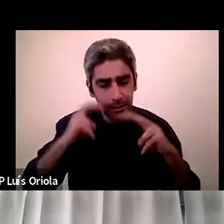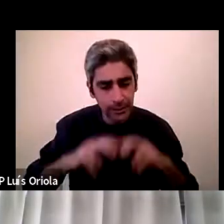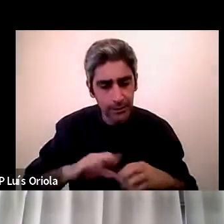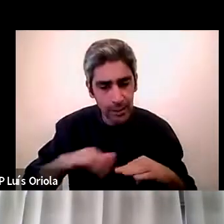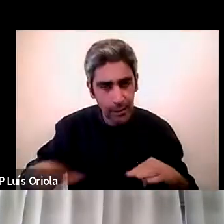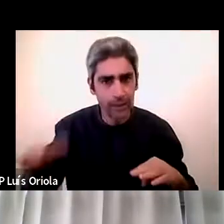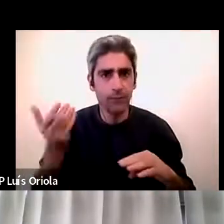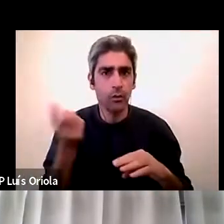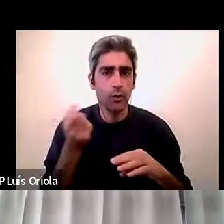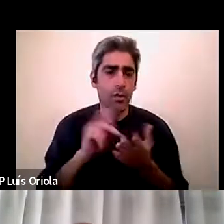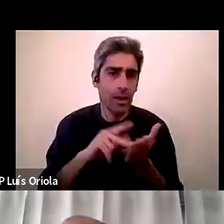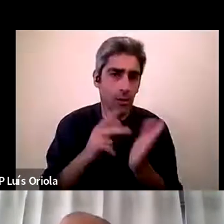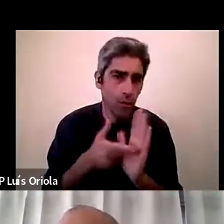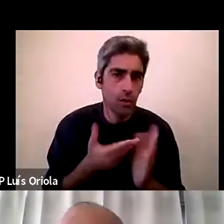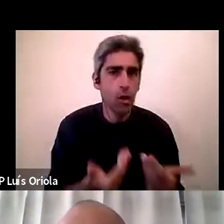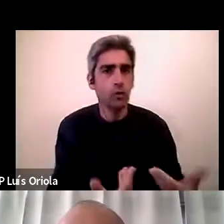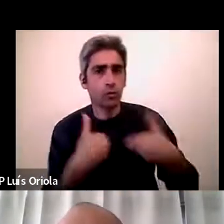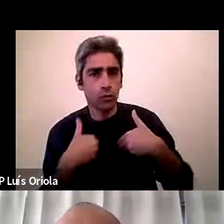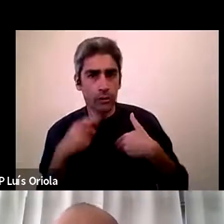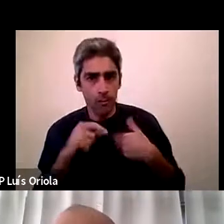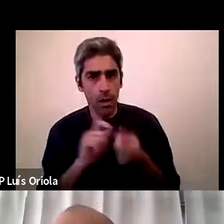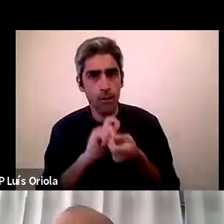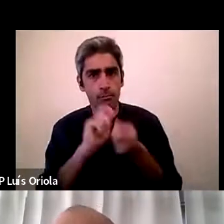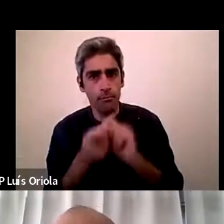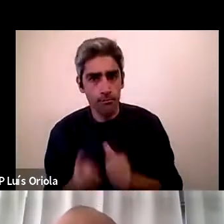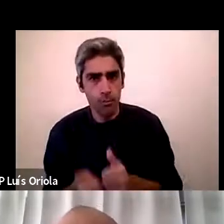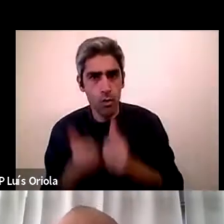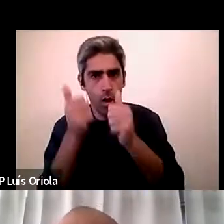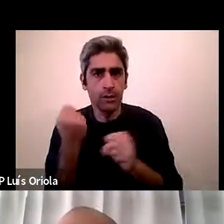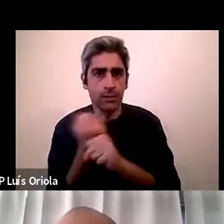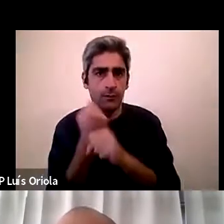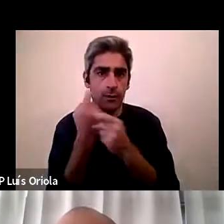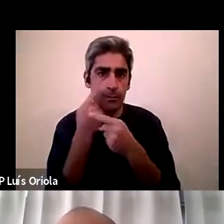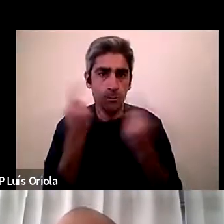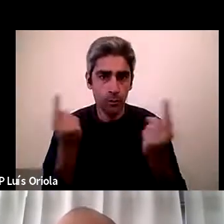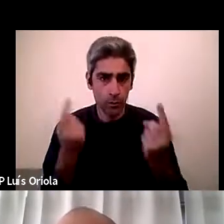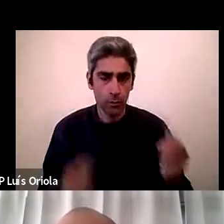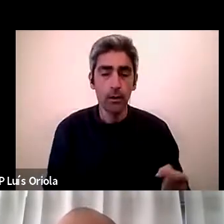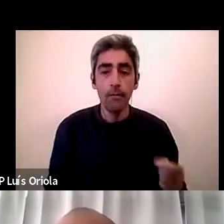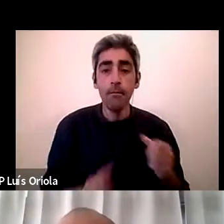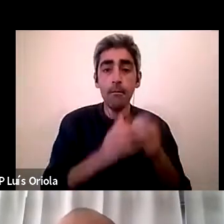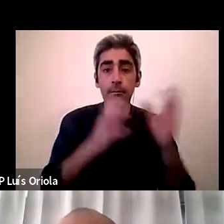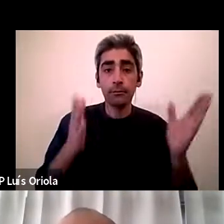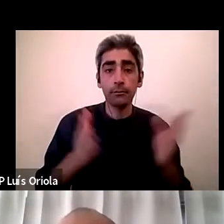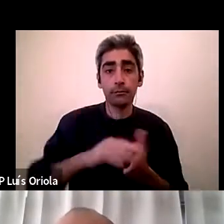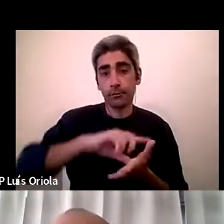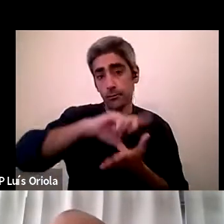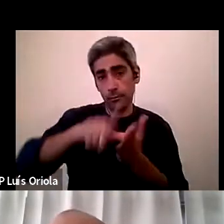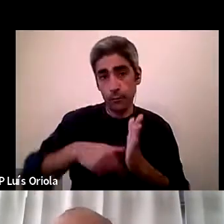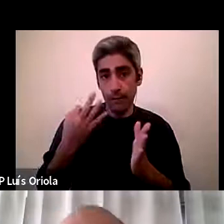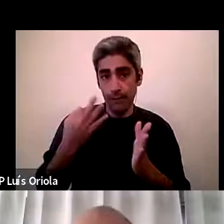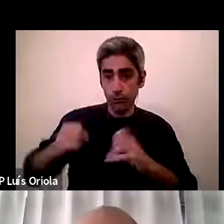possam ajudar a melhorar os serviços públicos. E, portanto, todos os projetos que têm vindo a ser desenvolvidos